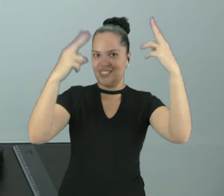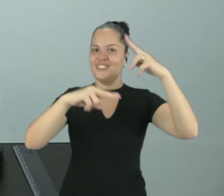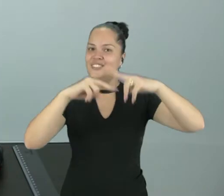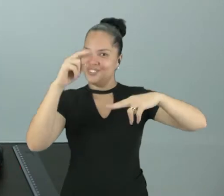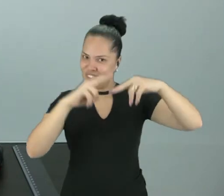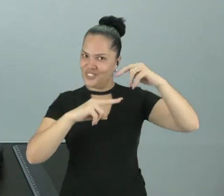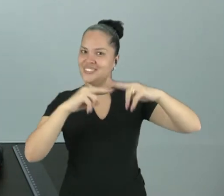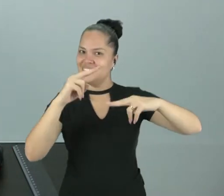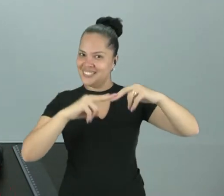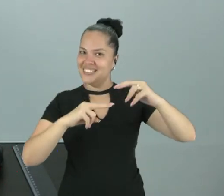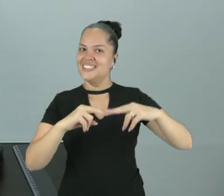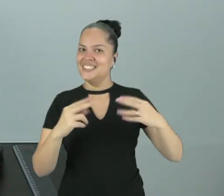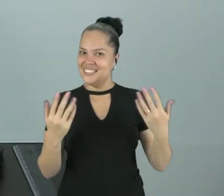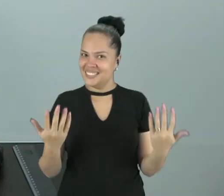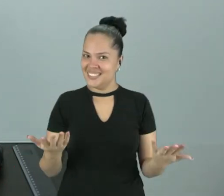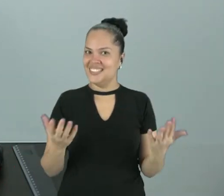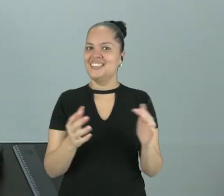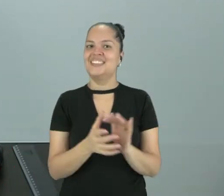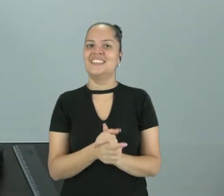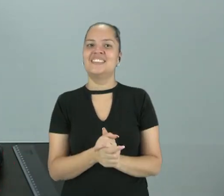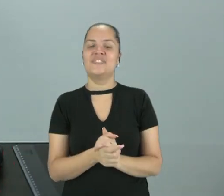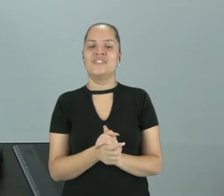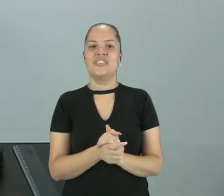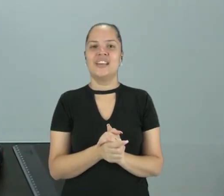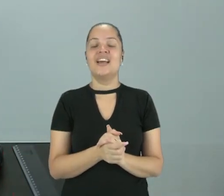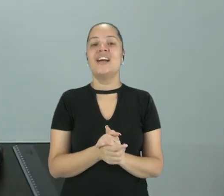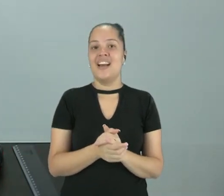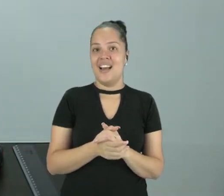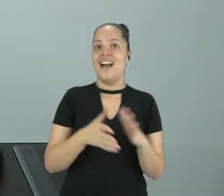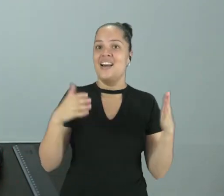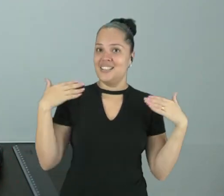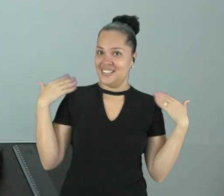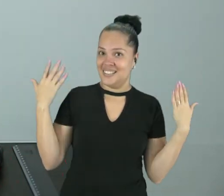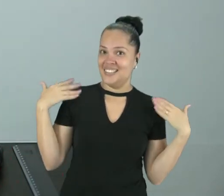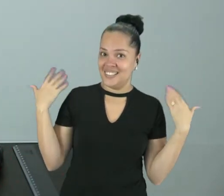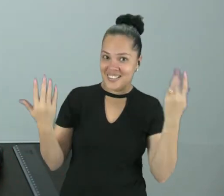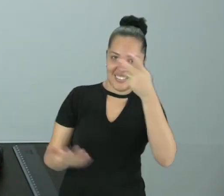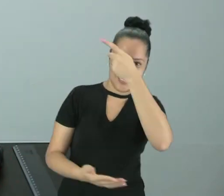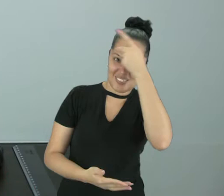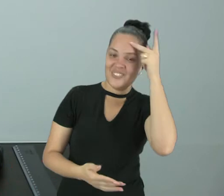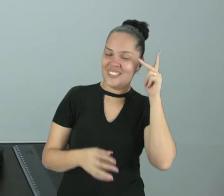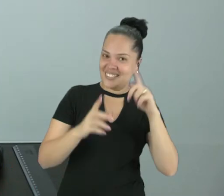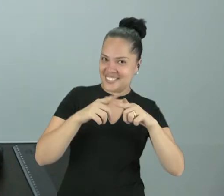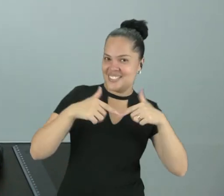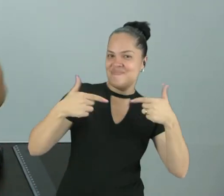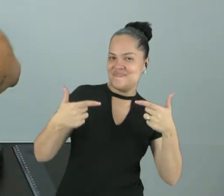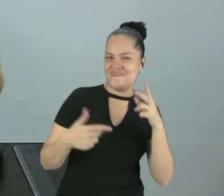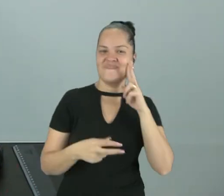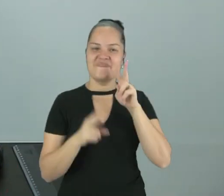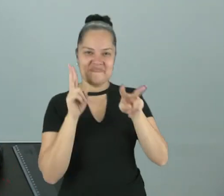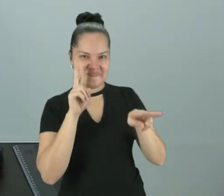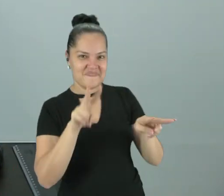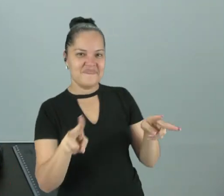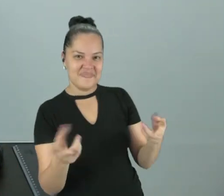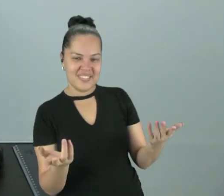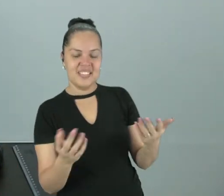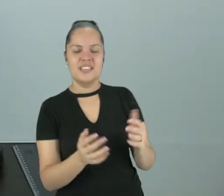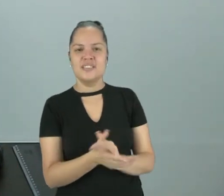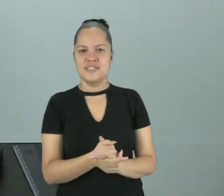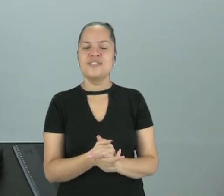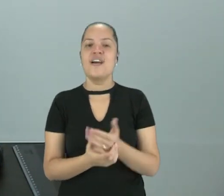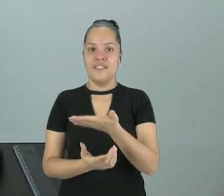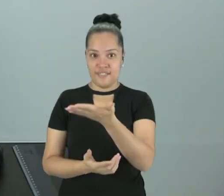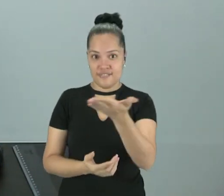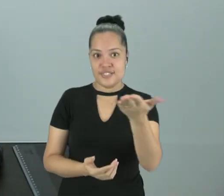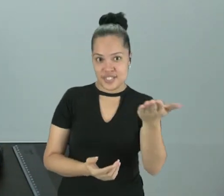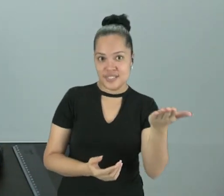quadrilhas fazem aquela dança e alegram as p as pessoas né quantos de vocês aí